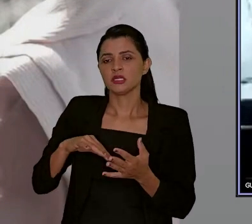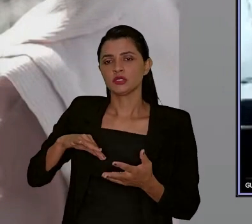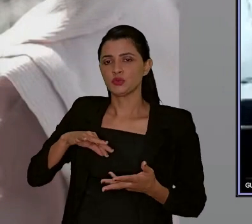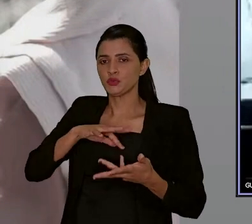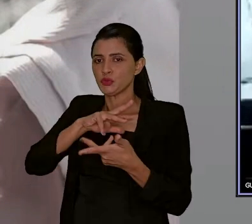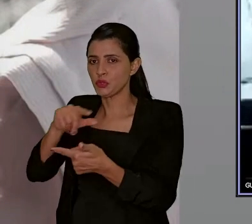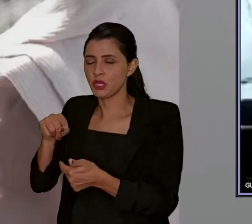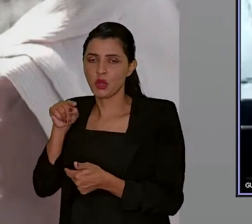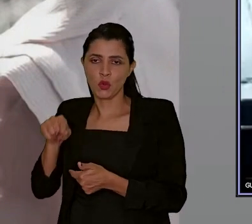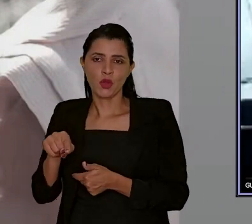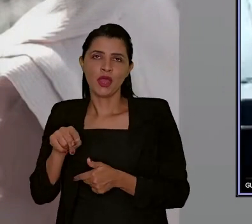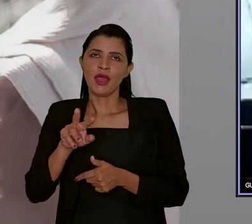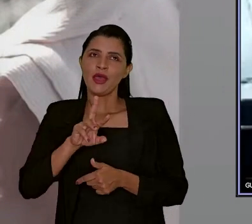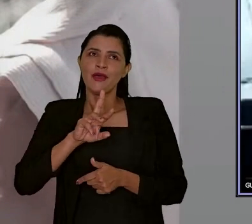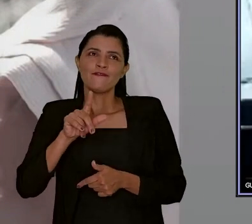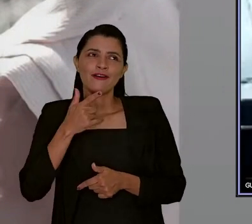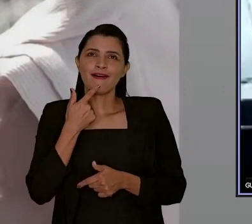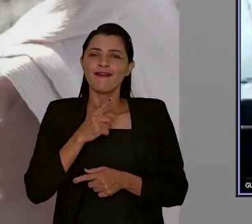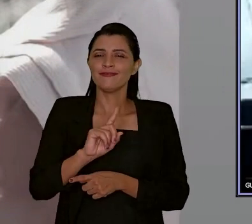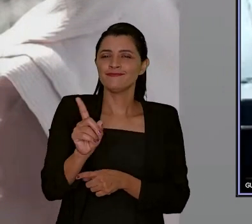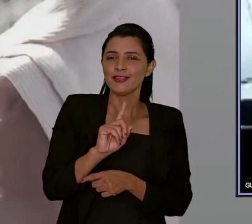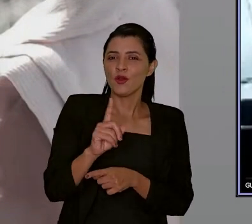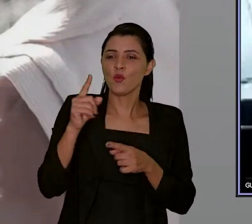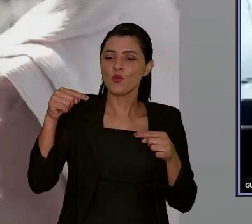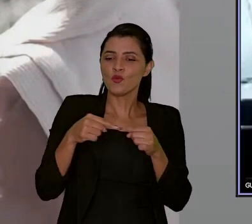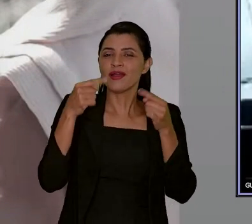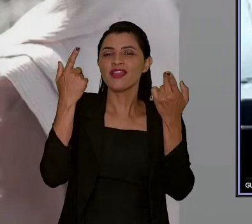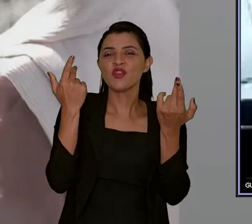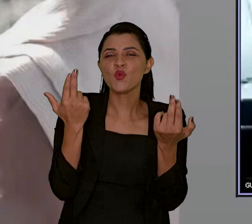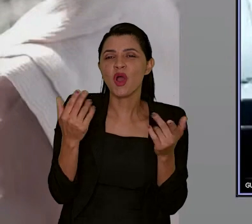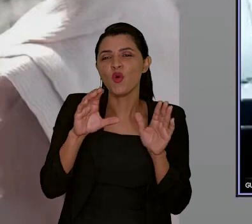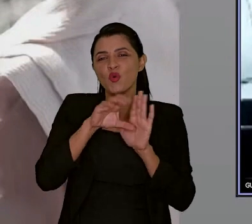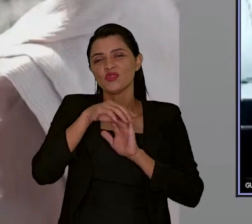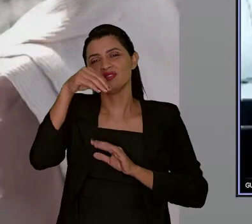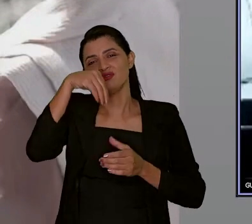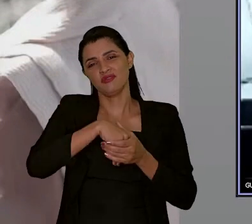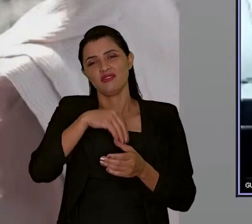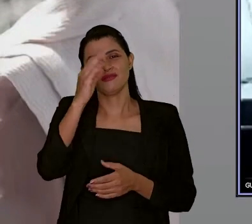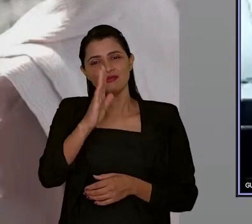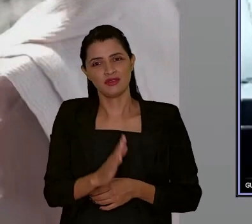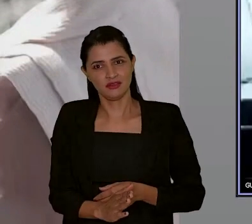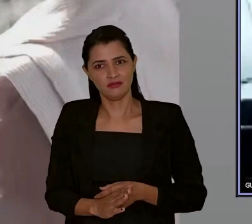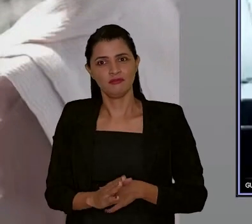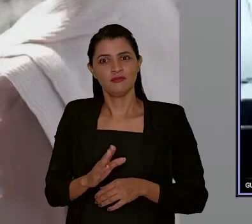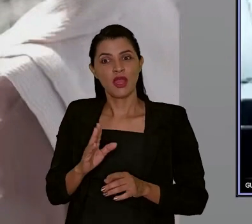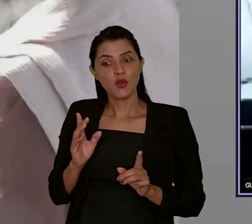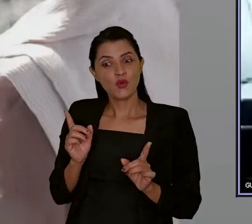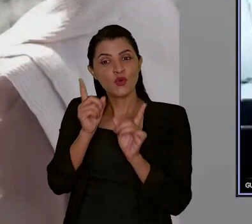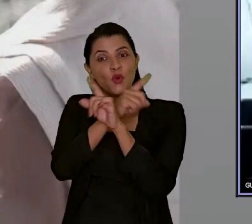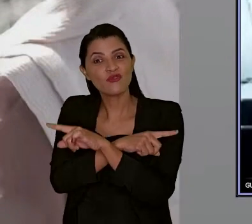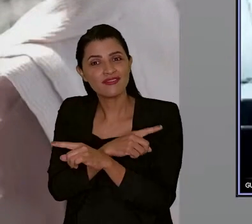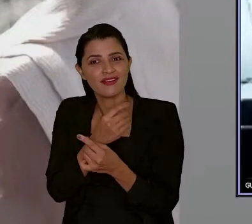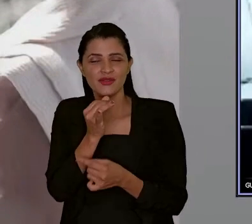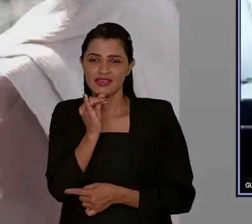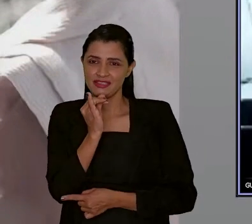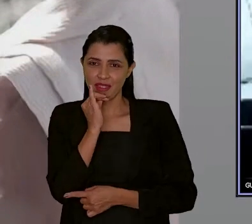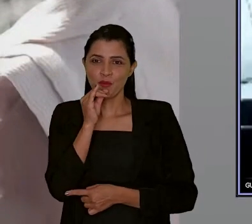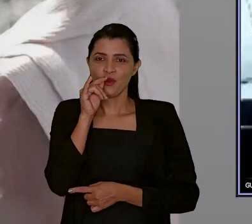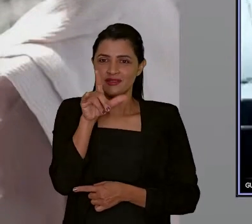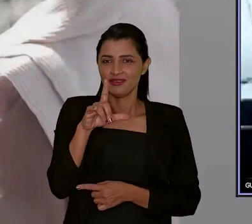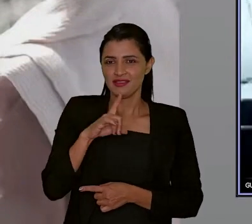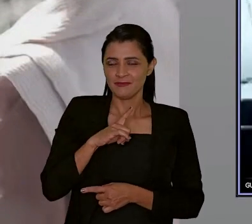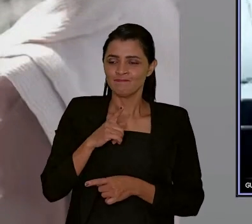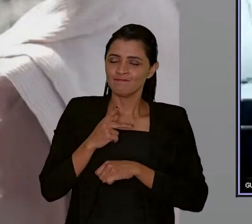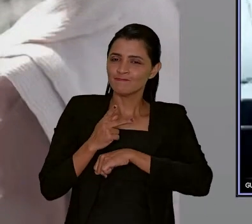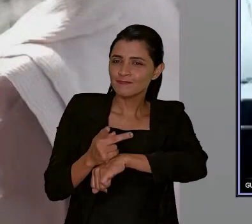necessariamente coincidir com os nossos conceitos do direito interno. Ao contrário, porque se tenta exatamente buscar